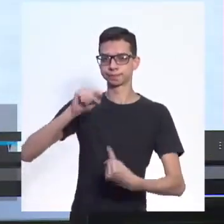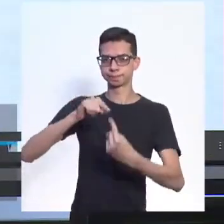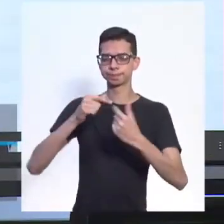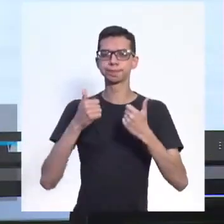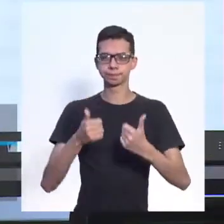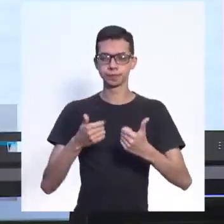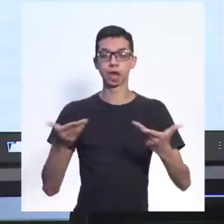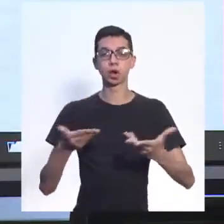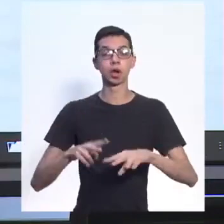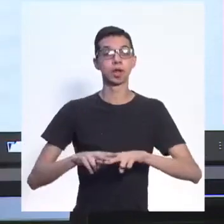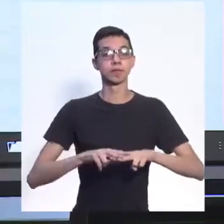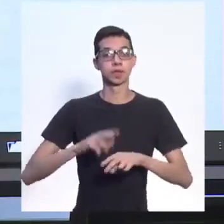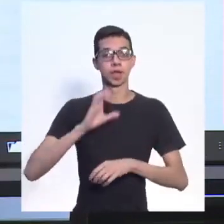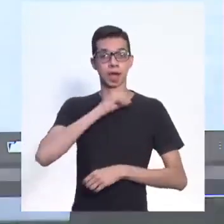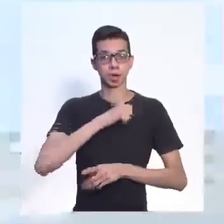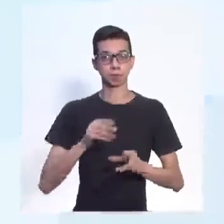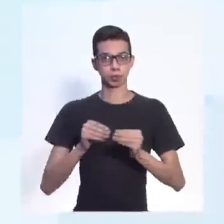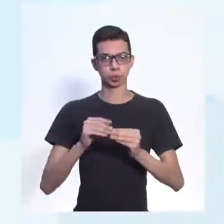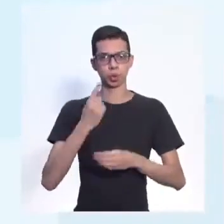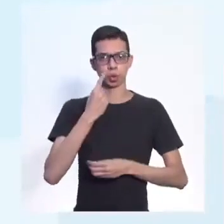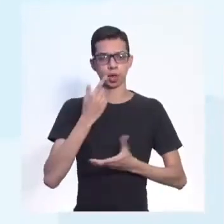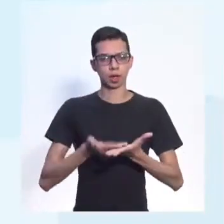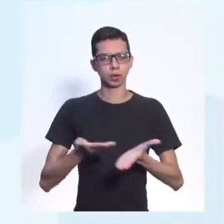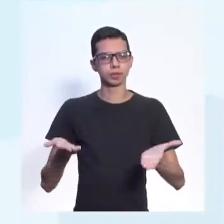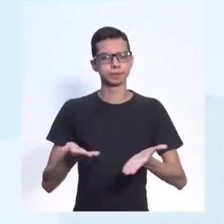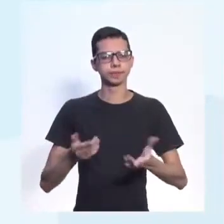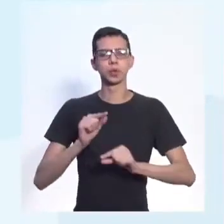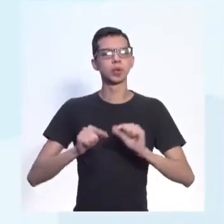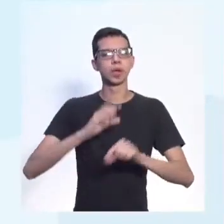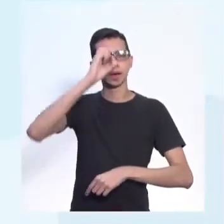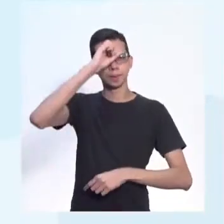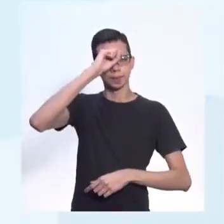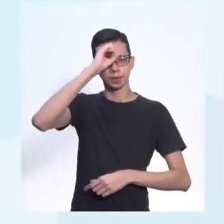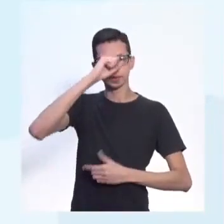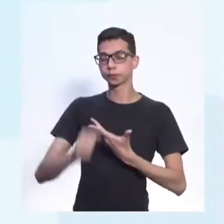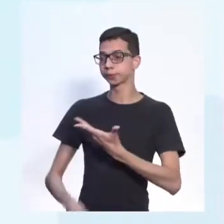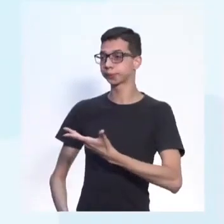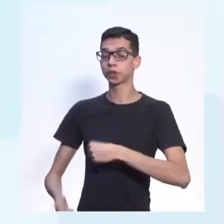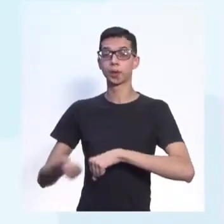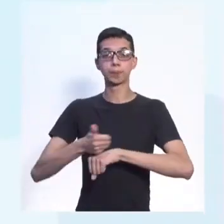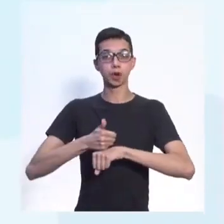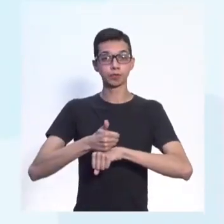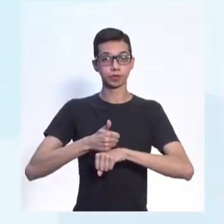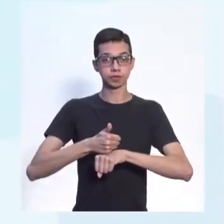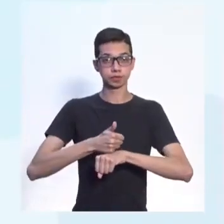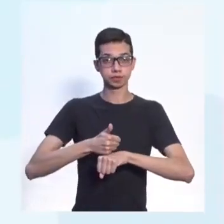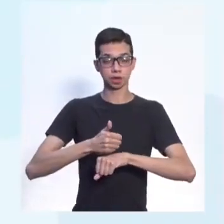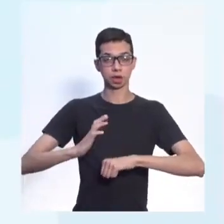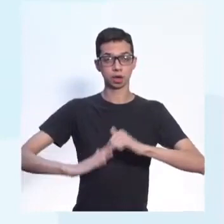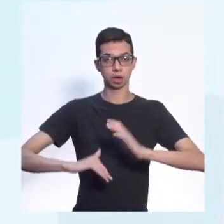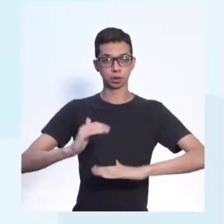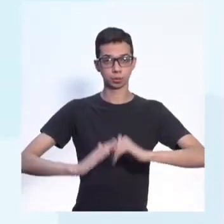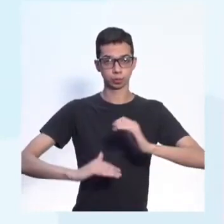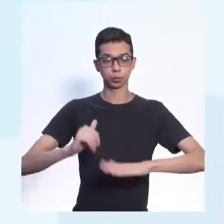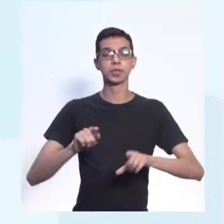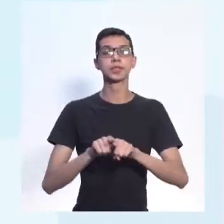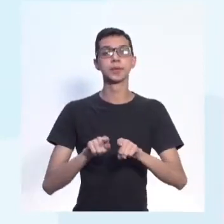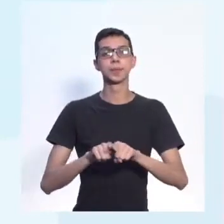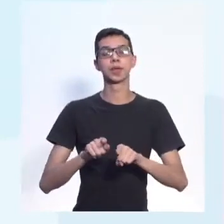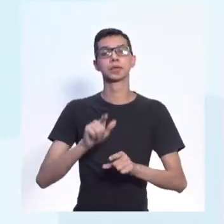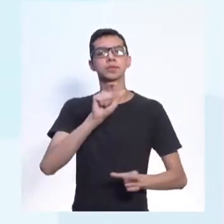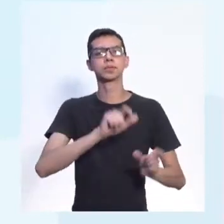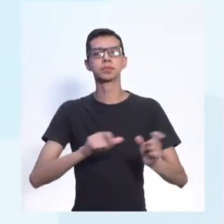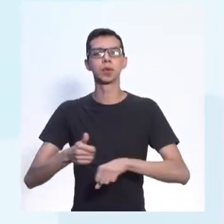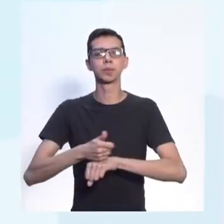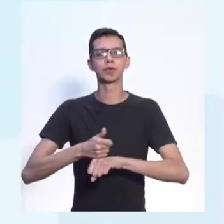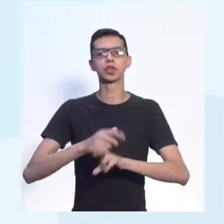Vamos agora para uma revisão rápida. Nesta aula, a gente aprendeu sobre o quê? Profissões e profissionais relacionados à linguagem musical. E o que mudou